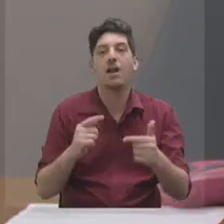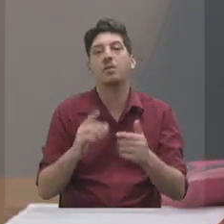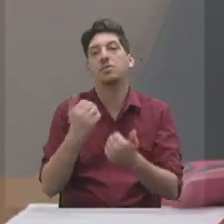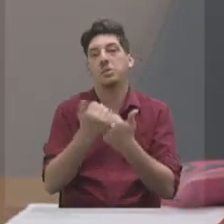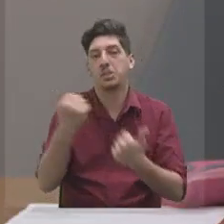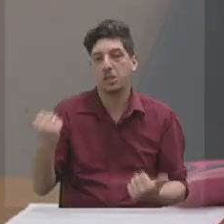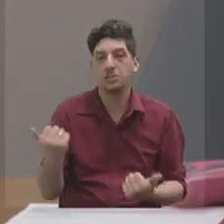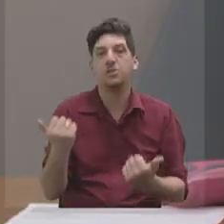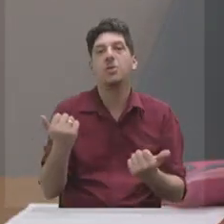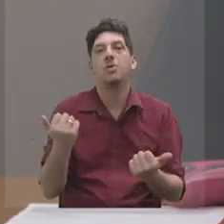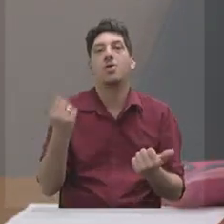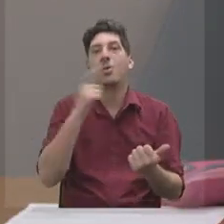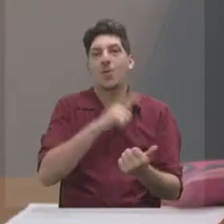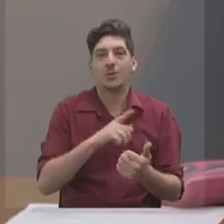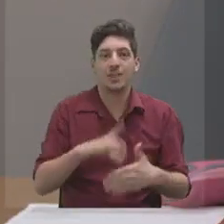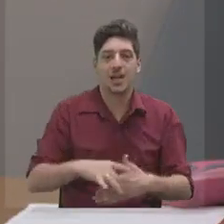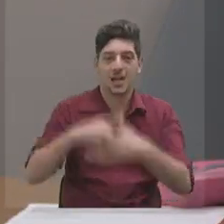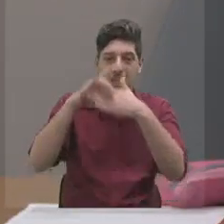Rodrigo tem feito